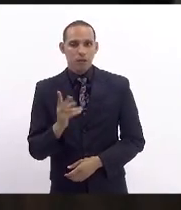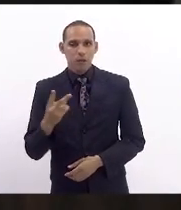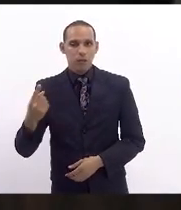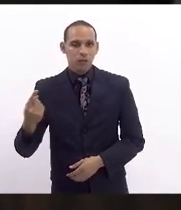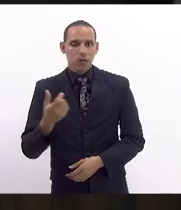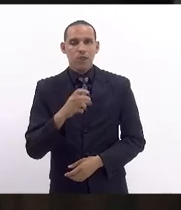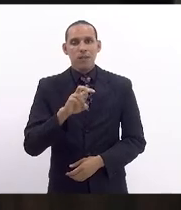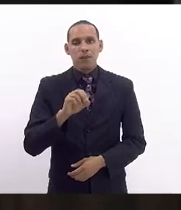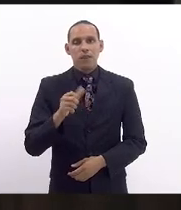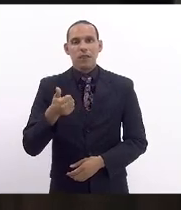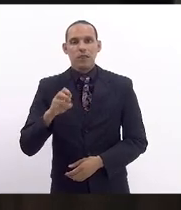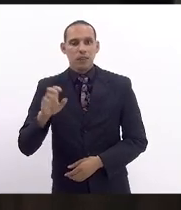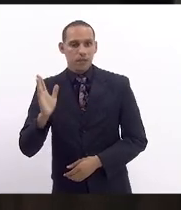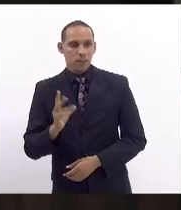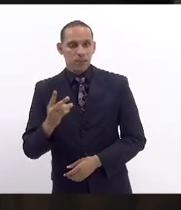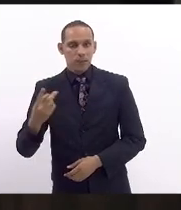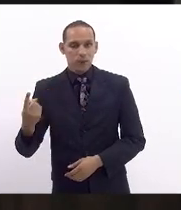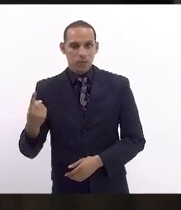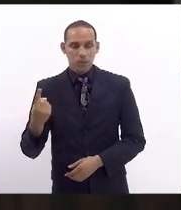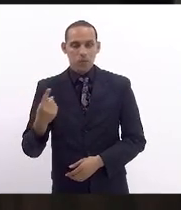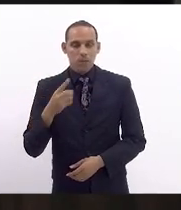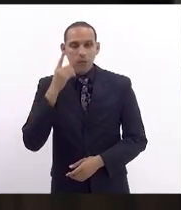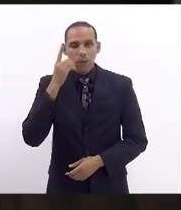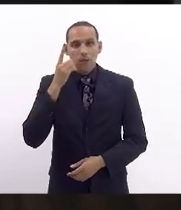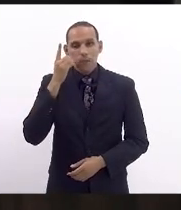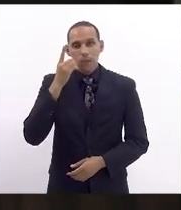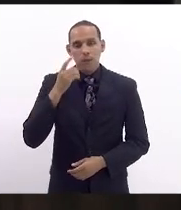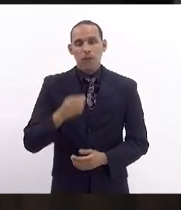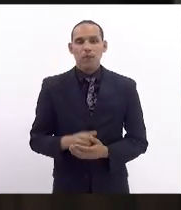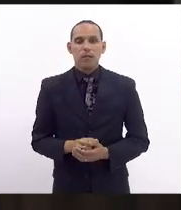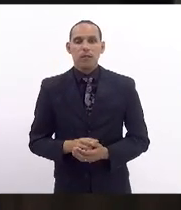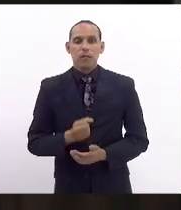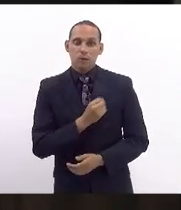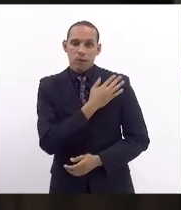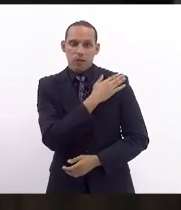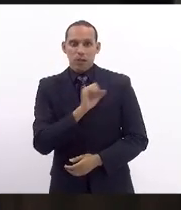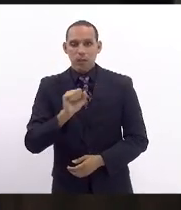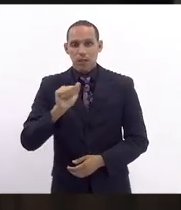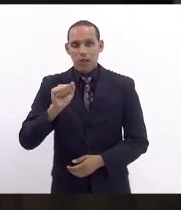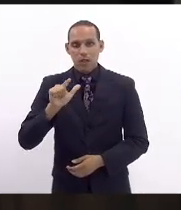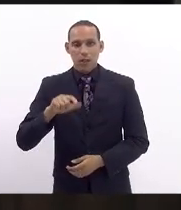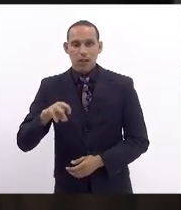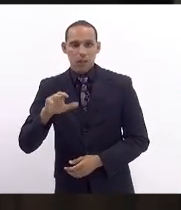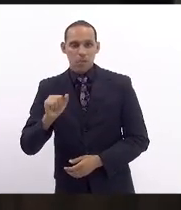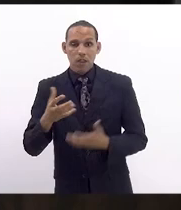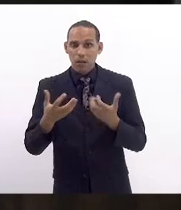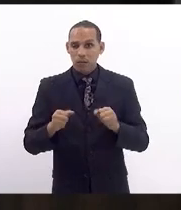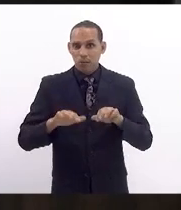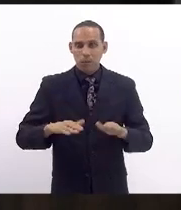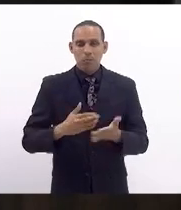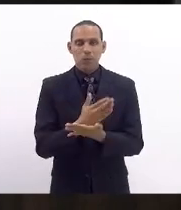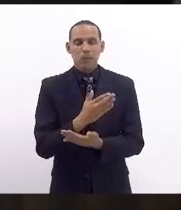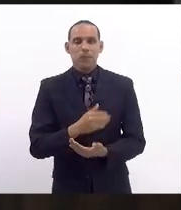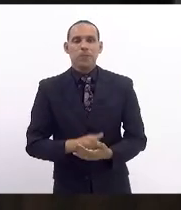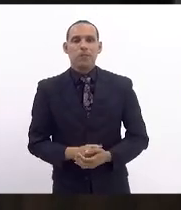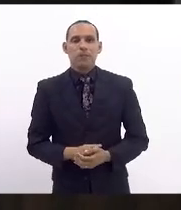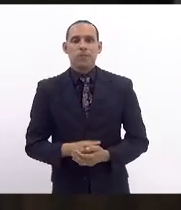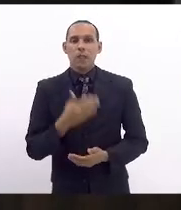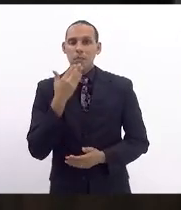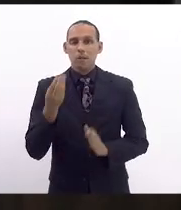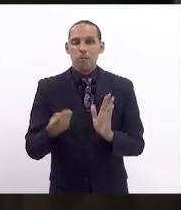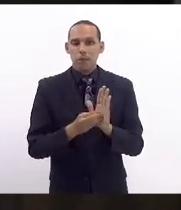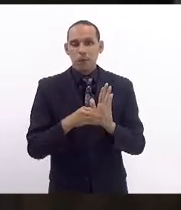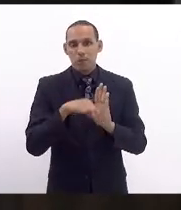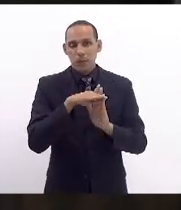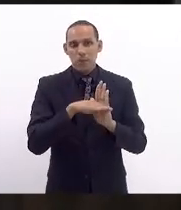15 de 21 Deputado Coronel Salema se eu tiver aprovam permaneçam Como estão aprovado é